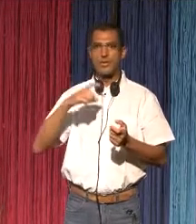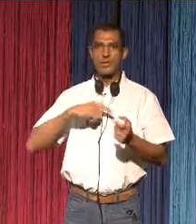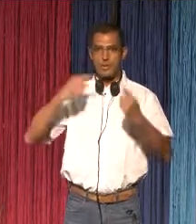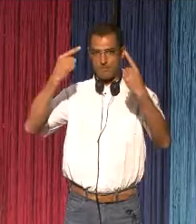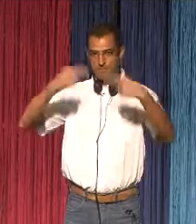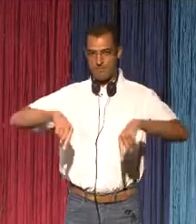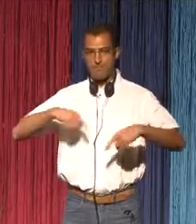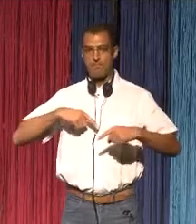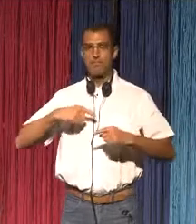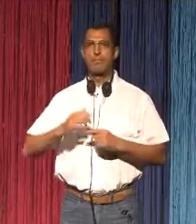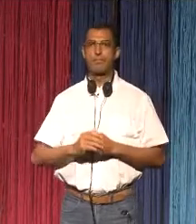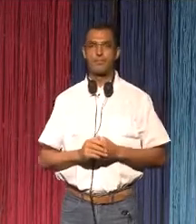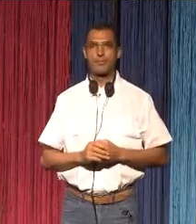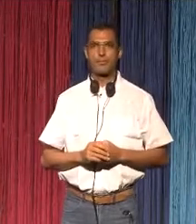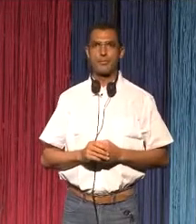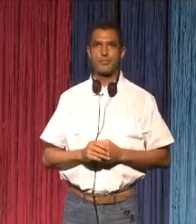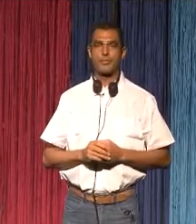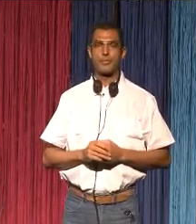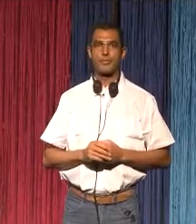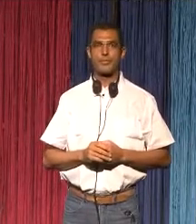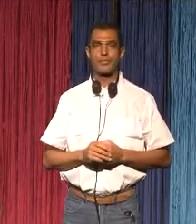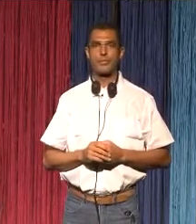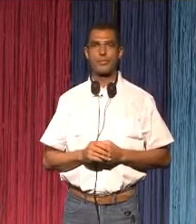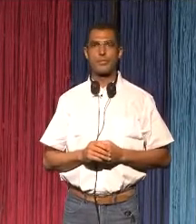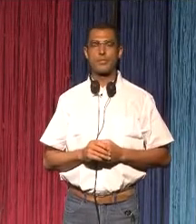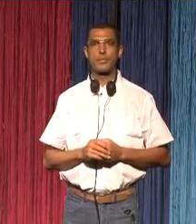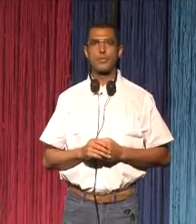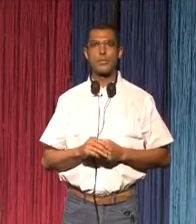ter chance de trazer outros pontos.